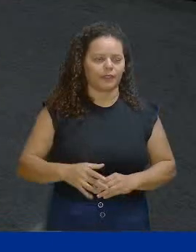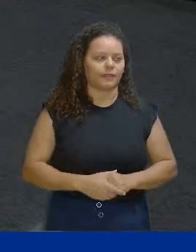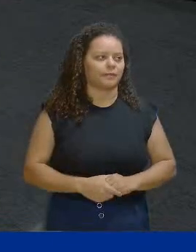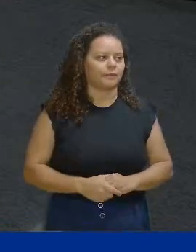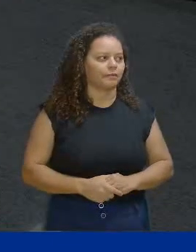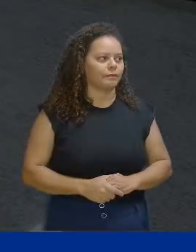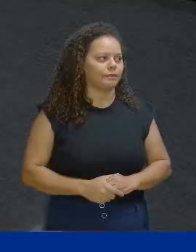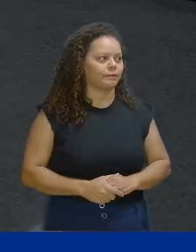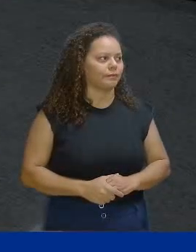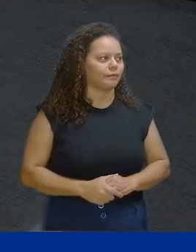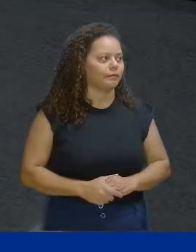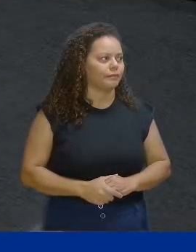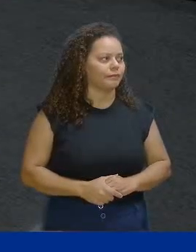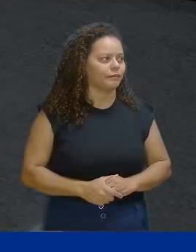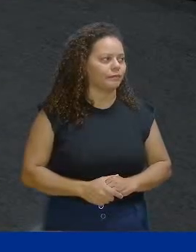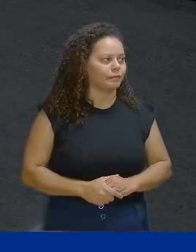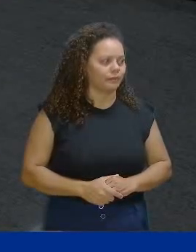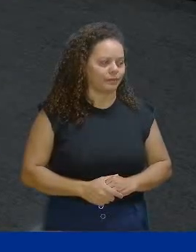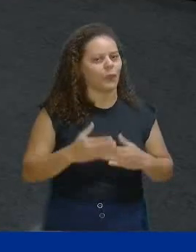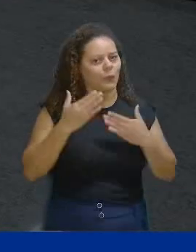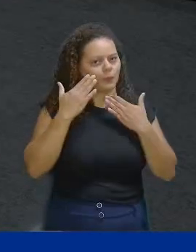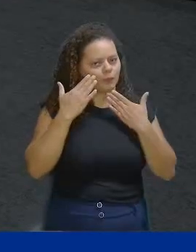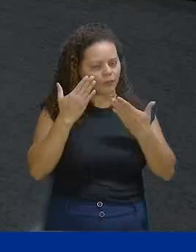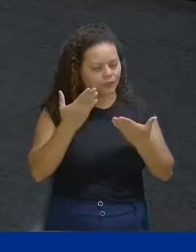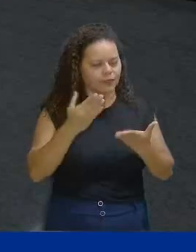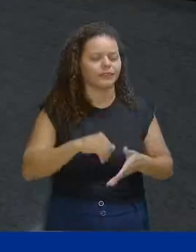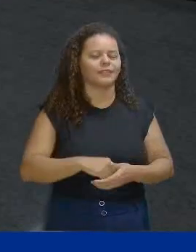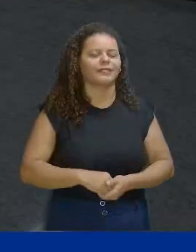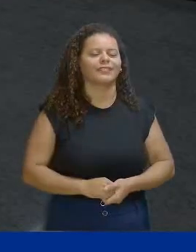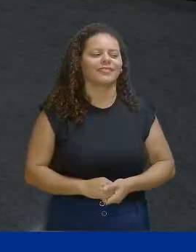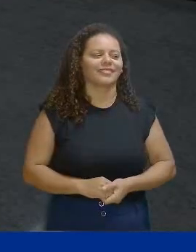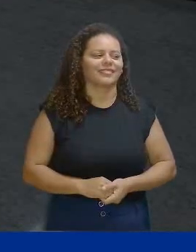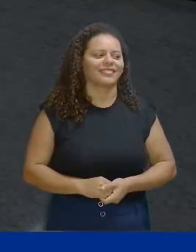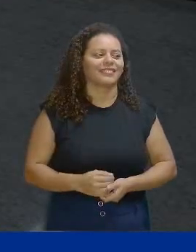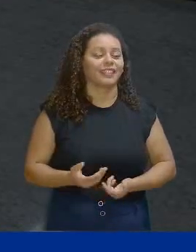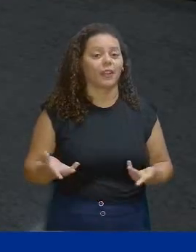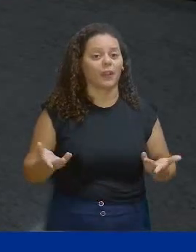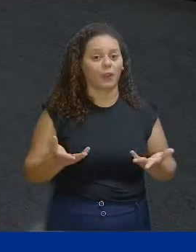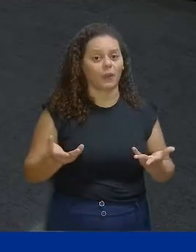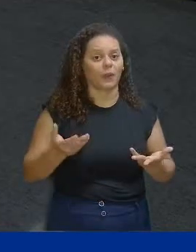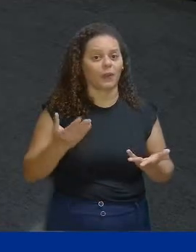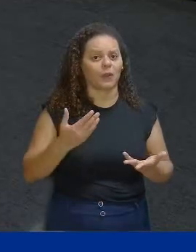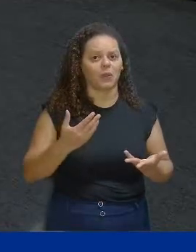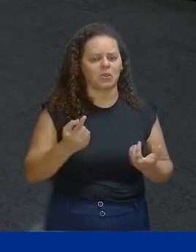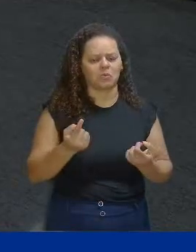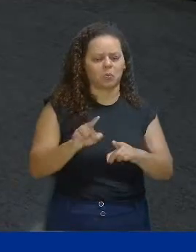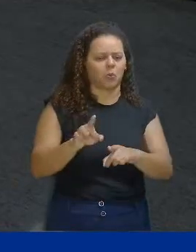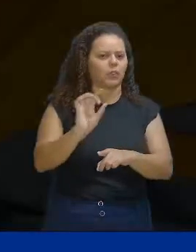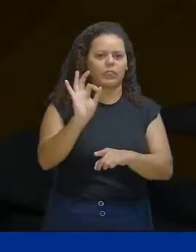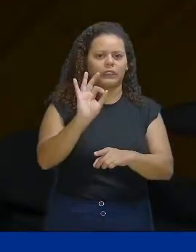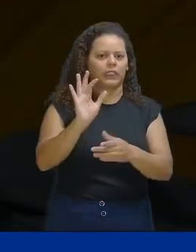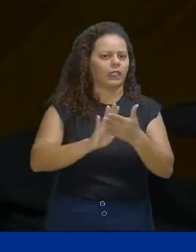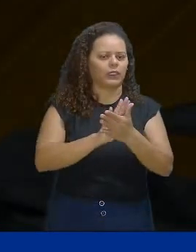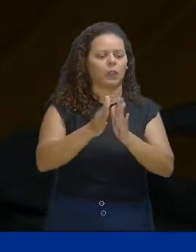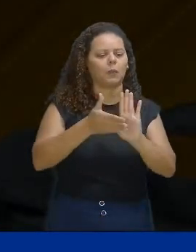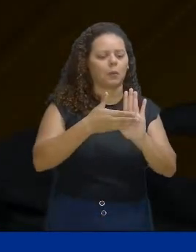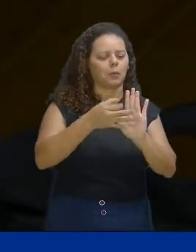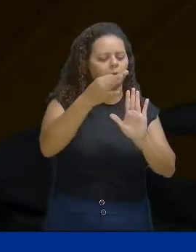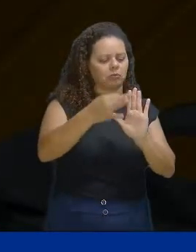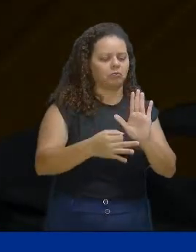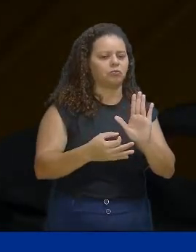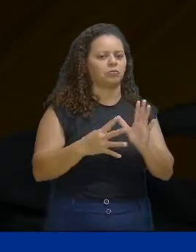Excelência. Imagem ampla do Obrigada, plenário. senhor presidente. O Ministério Público não tem nenhuma oposição às propostas